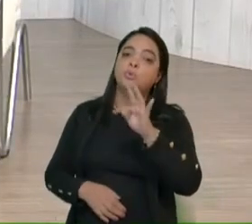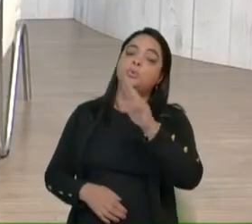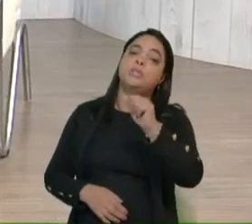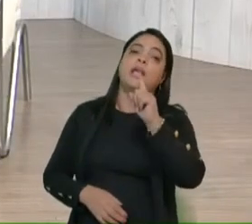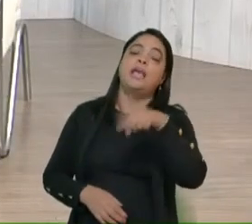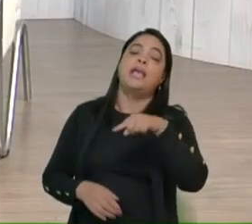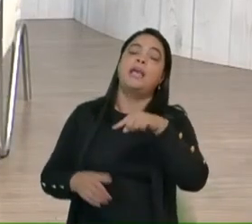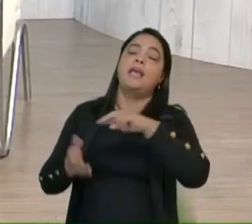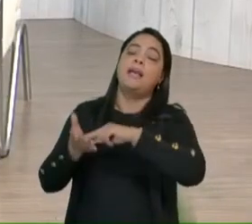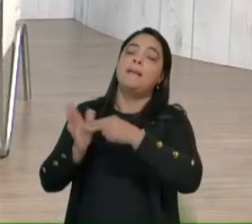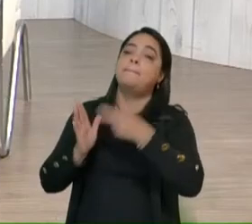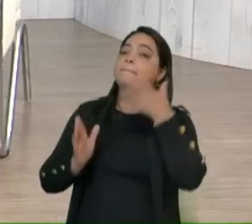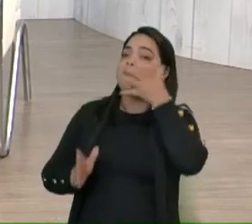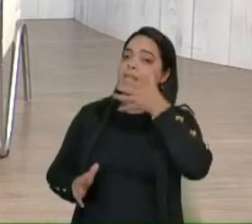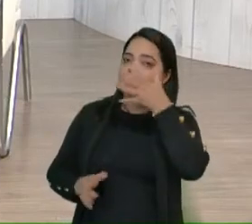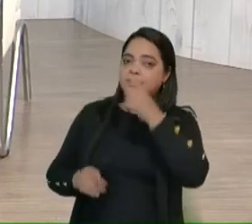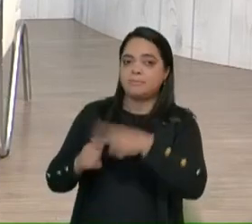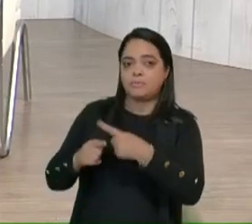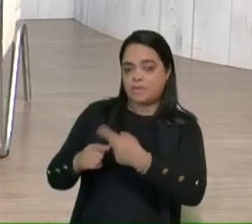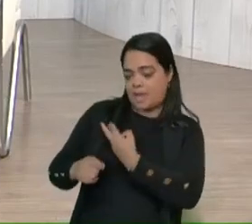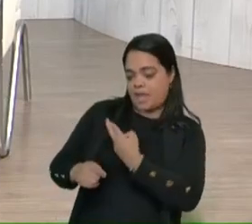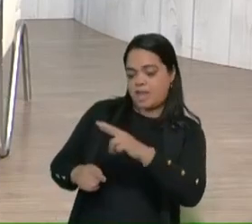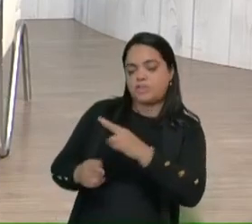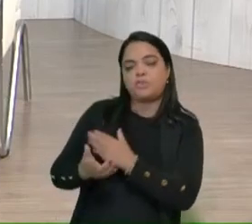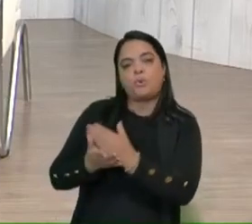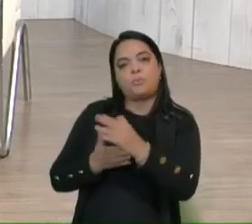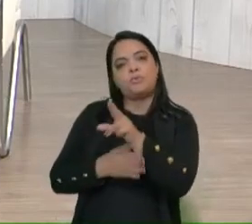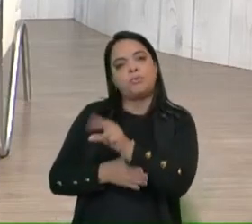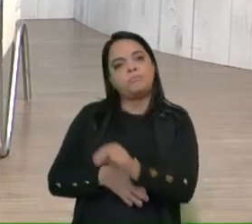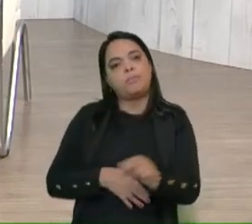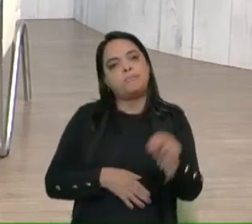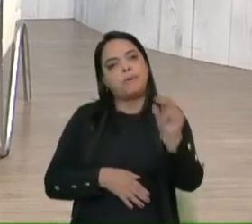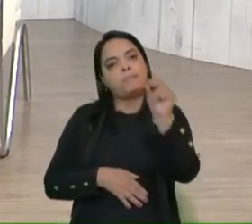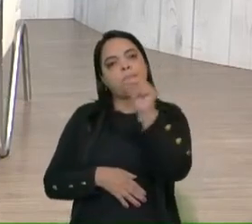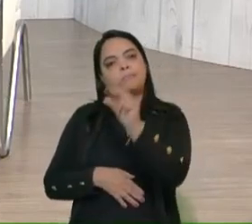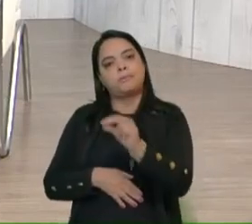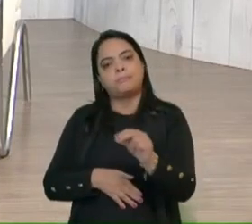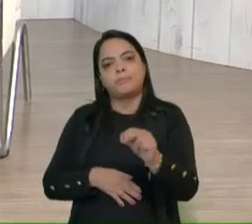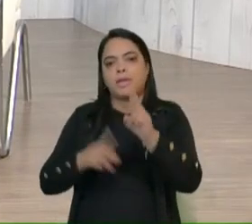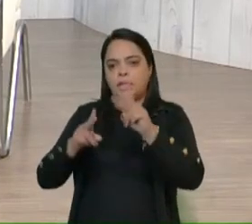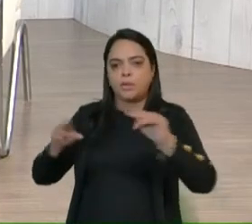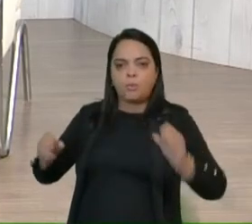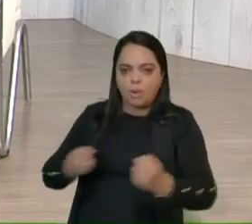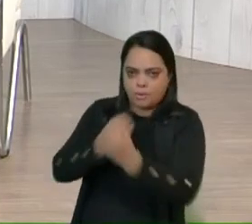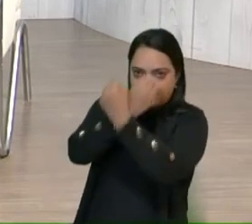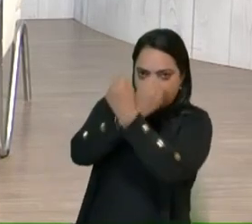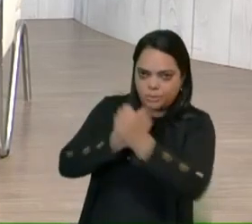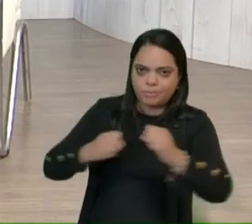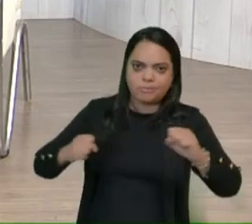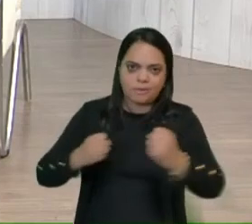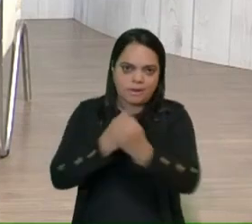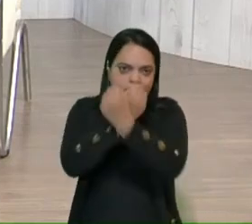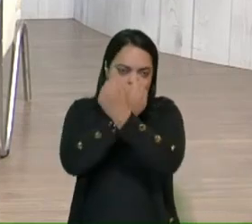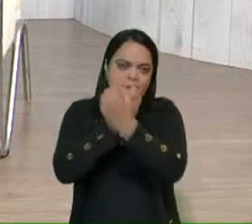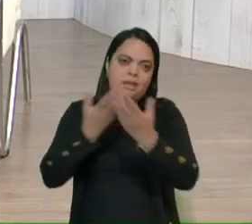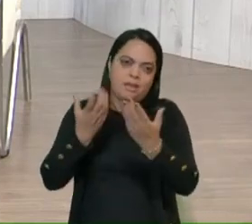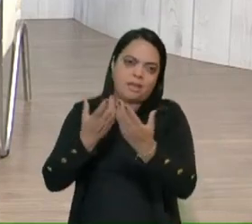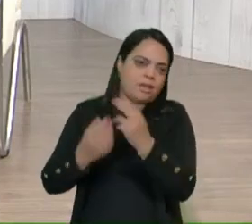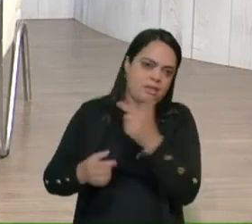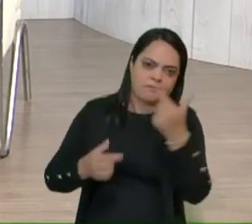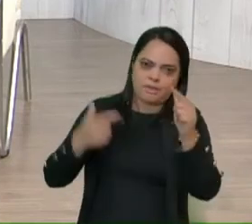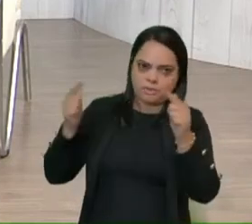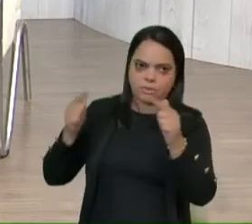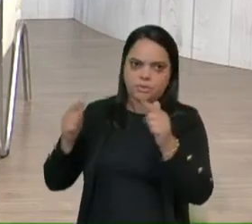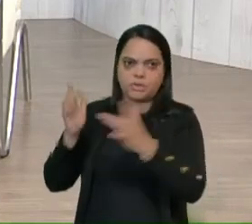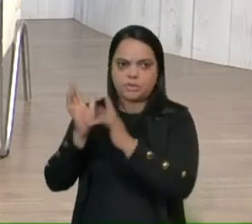porque é uma religião que ela veio através da oralidade né Assim como candomblé um bamb e várias outras também né e